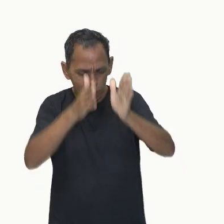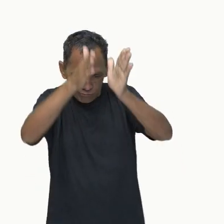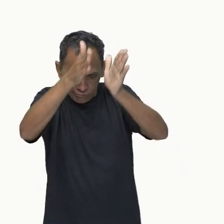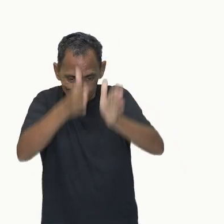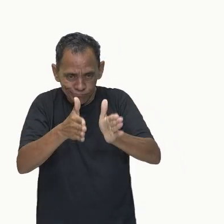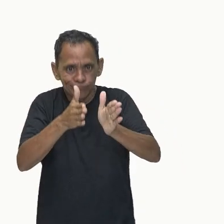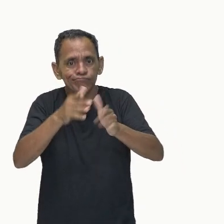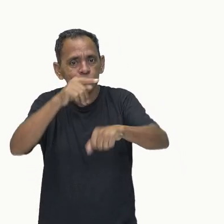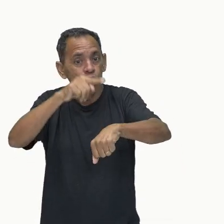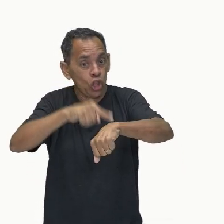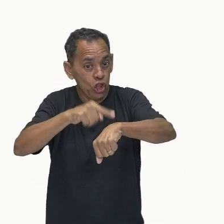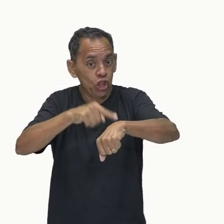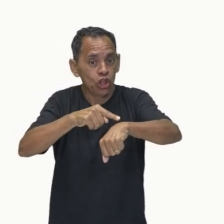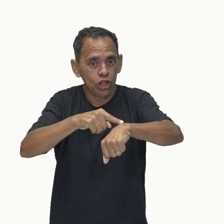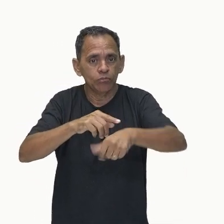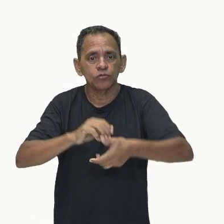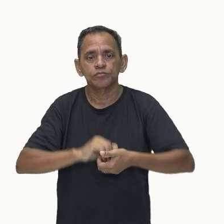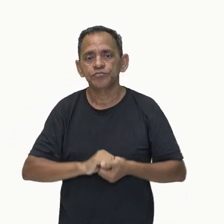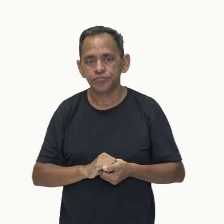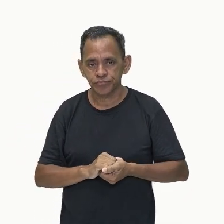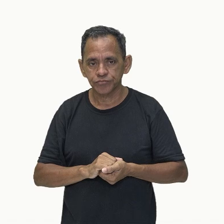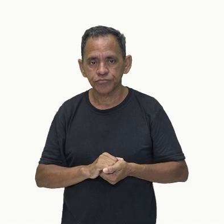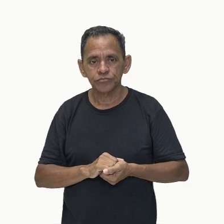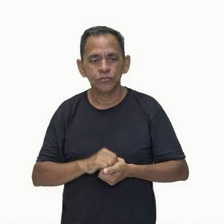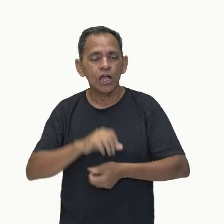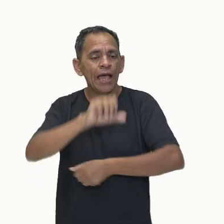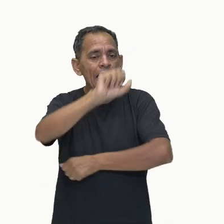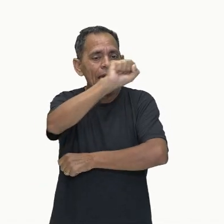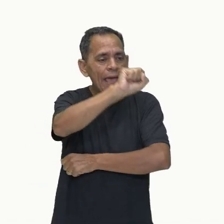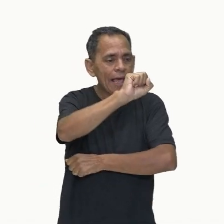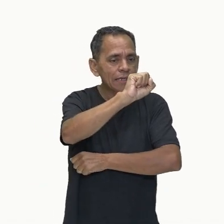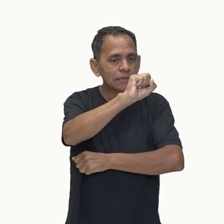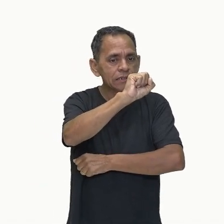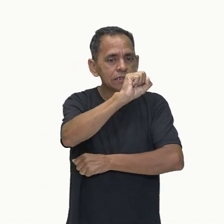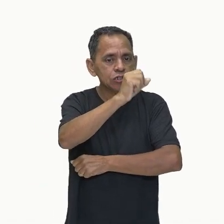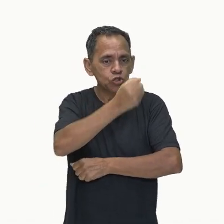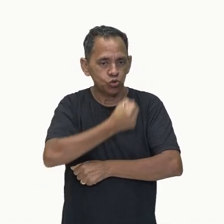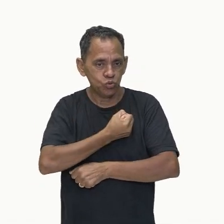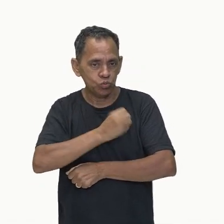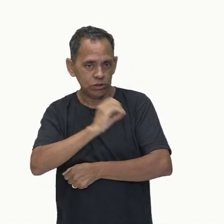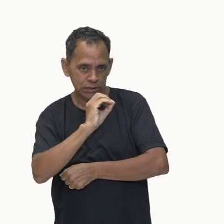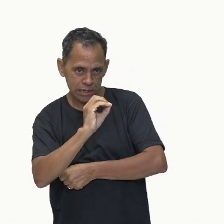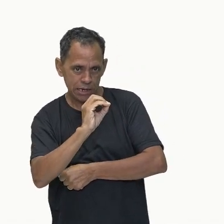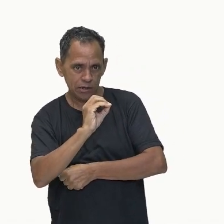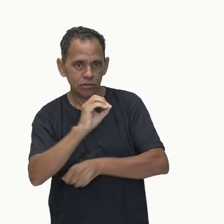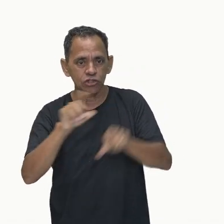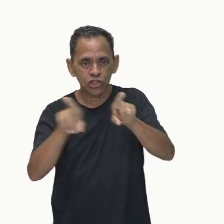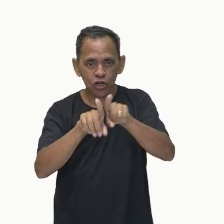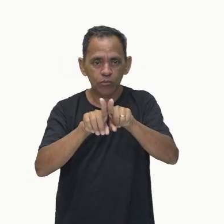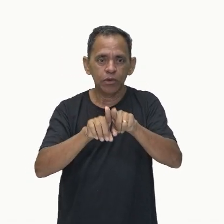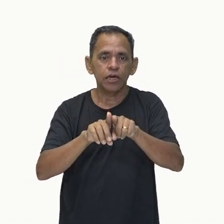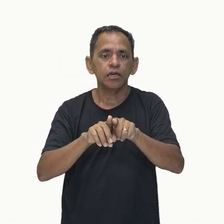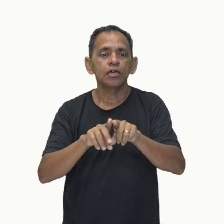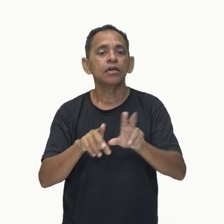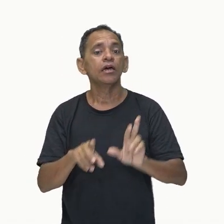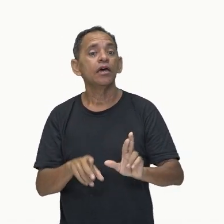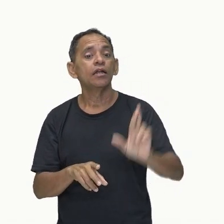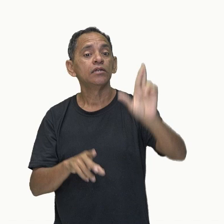S índice 0, a gente bota esse índice aí embaixo, tá? Para simbolizar a posição inicial, tá, pessoal?